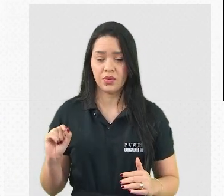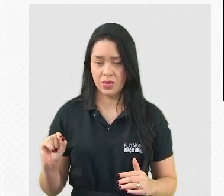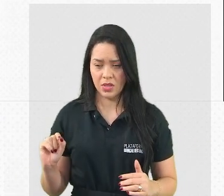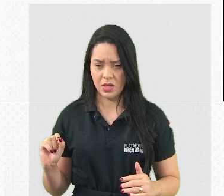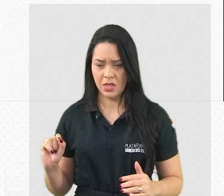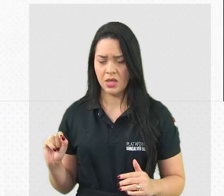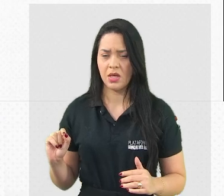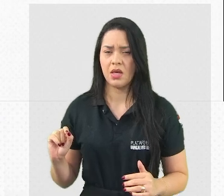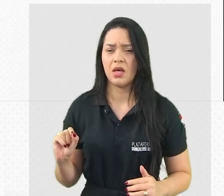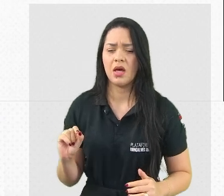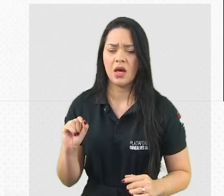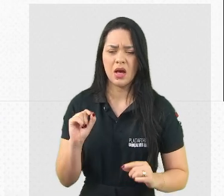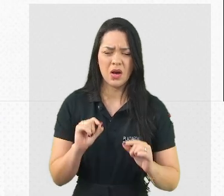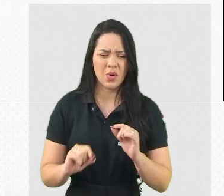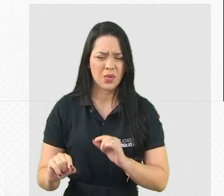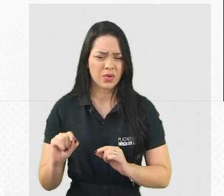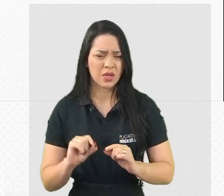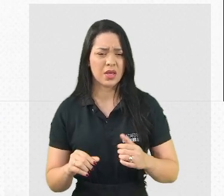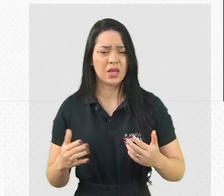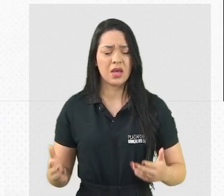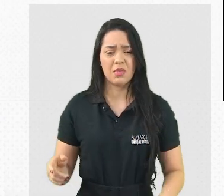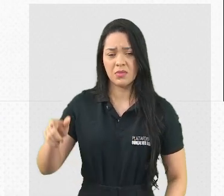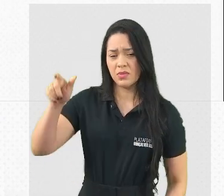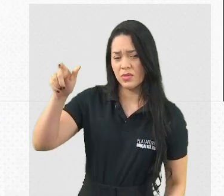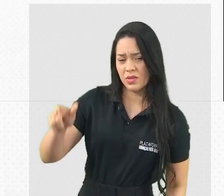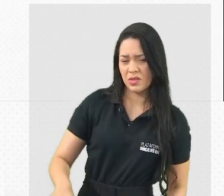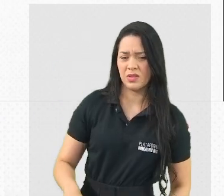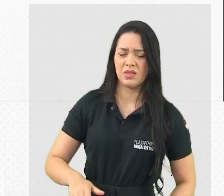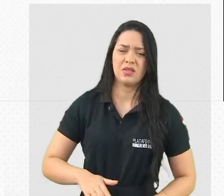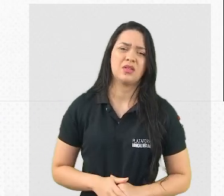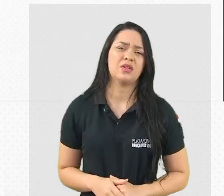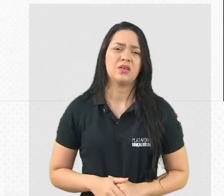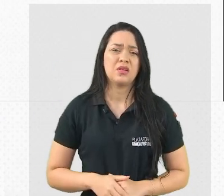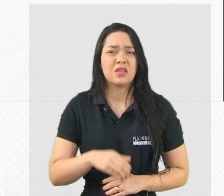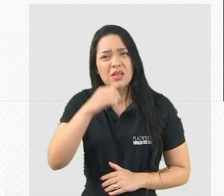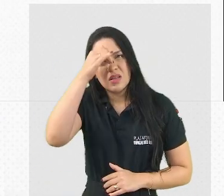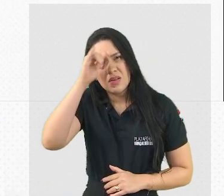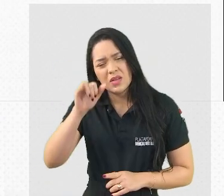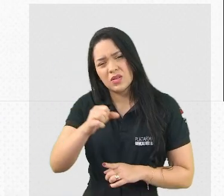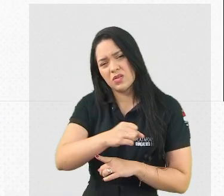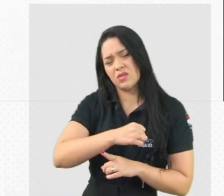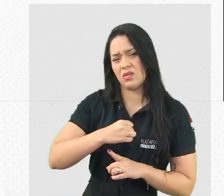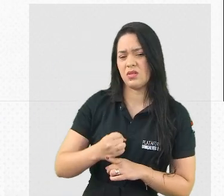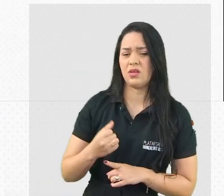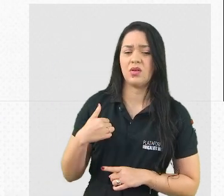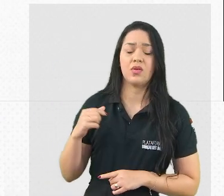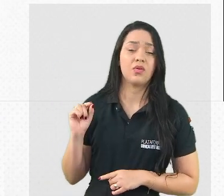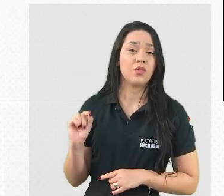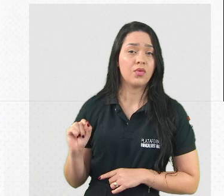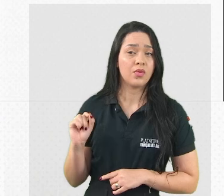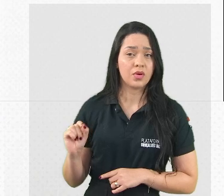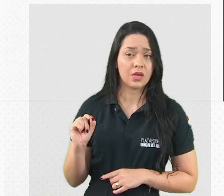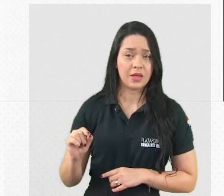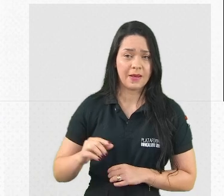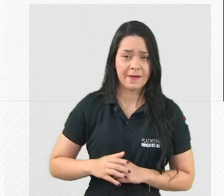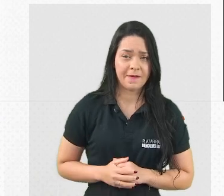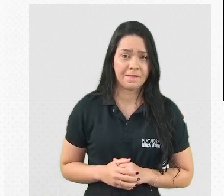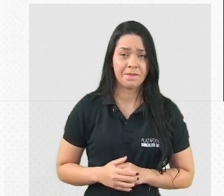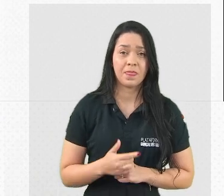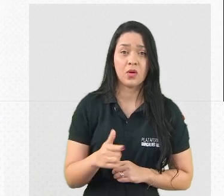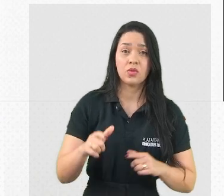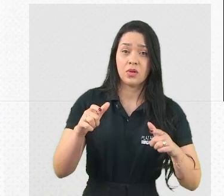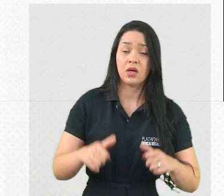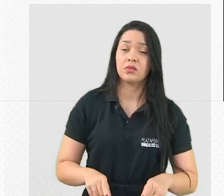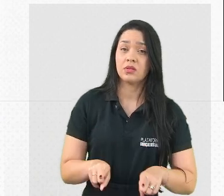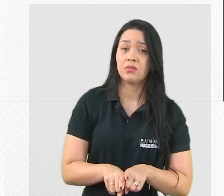isso, eu me torno o quê? Um indivíduo antissocial. Eu passo a pesar para outro lado